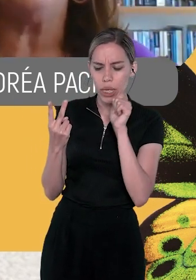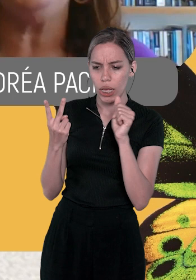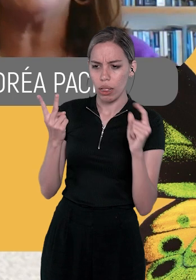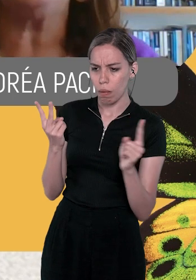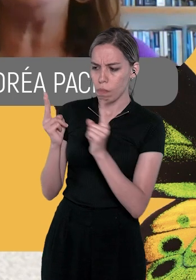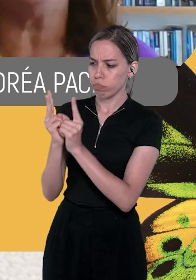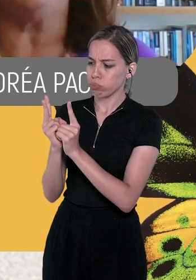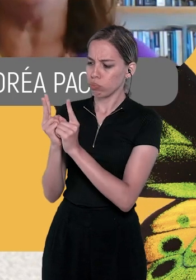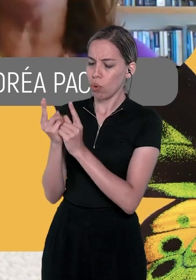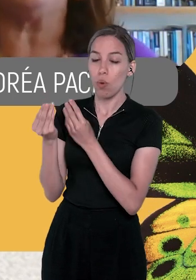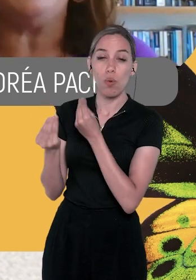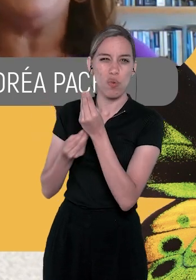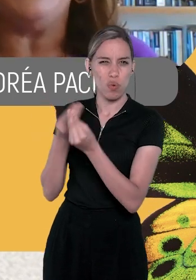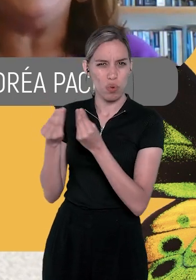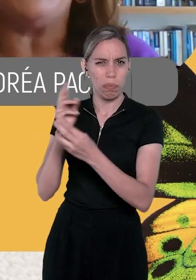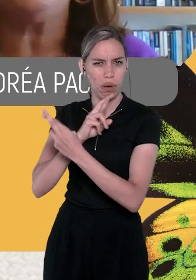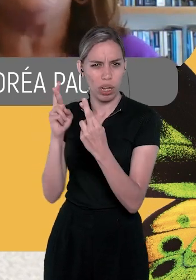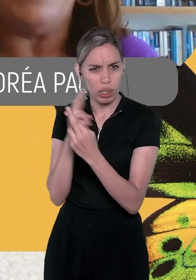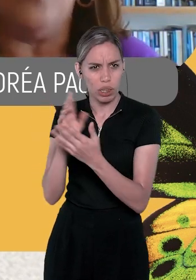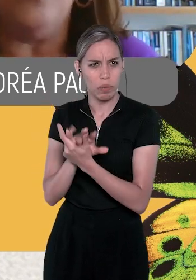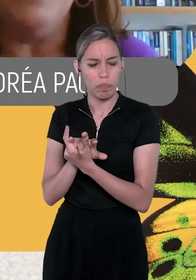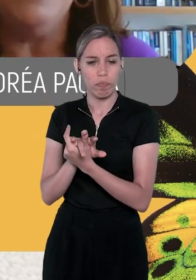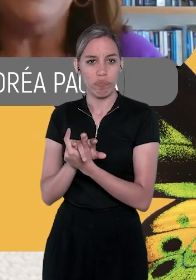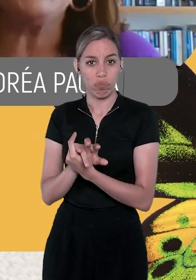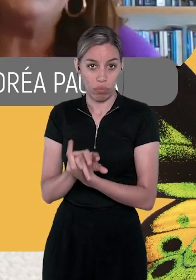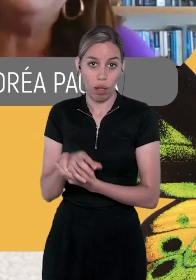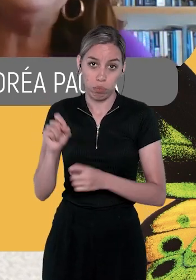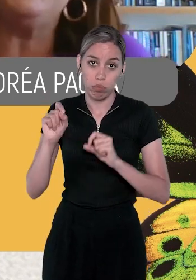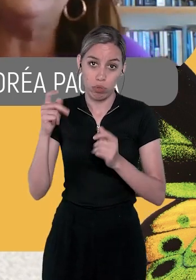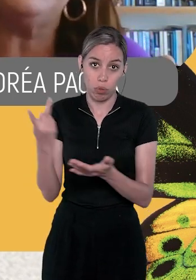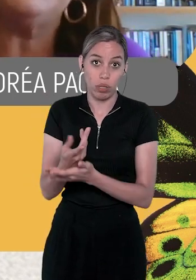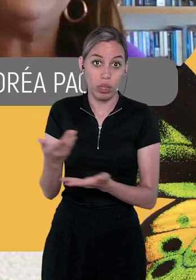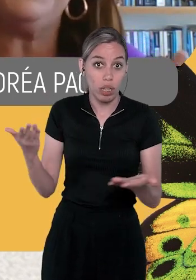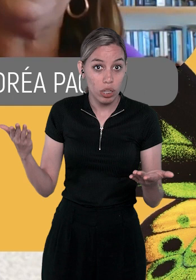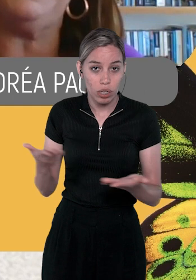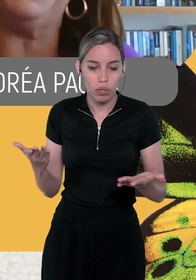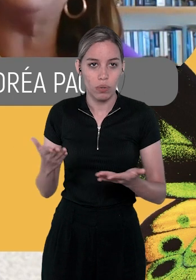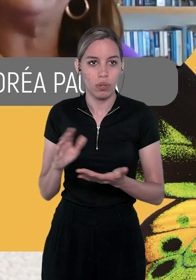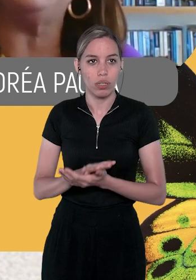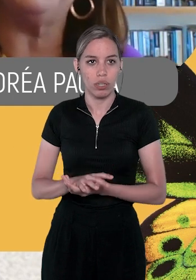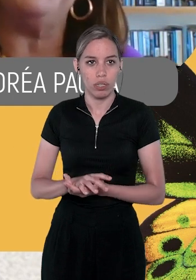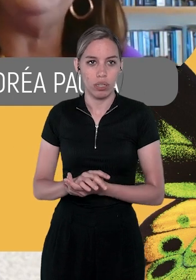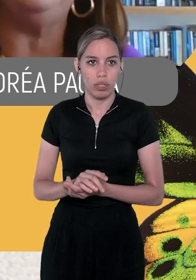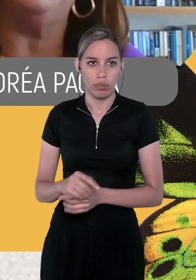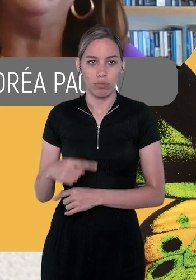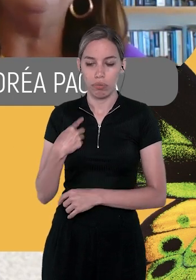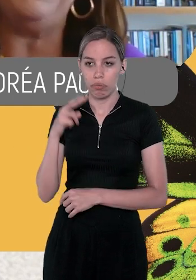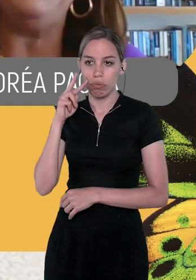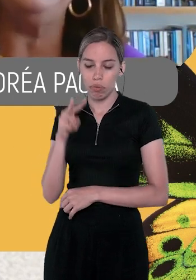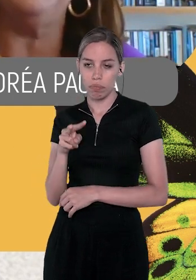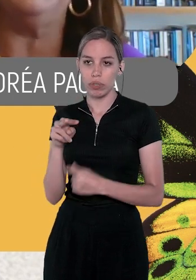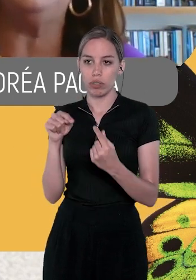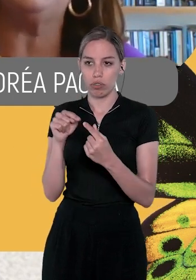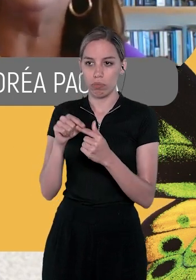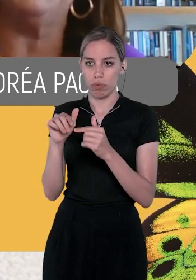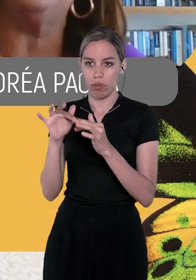divergências políticas, e isso é um fenômeno atual, isso não existe. Você sempre teve nas varas de família pais